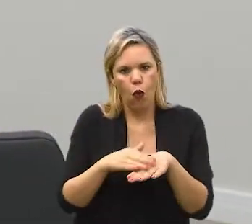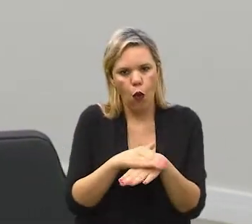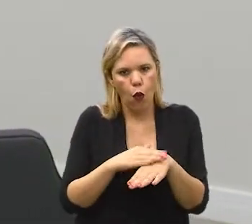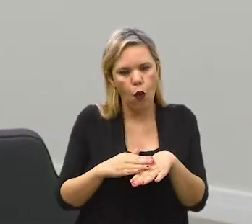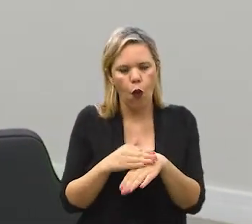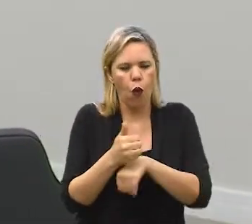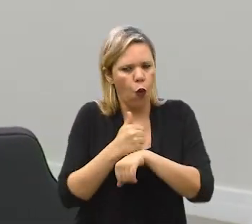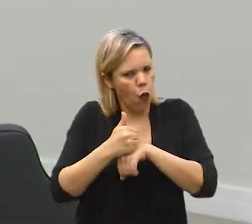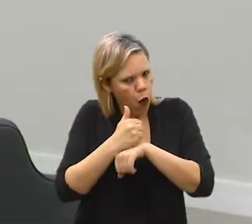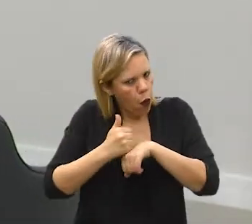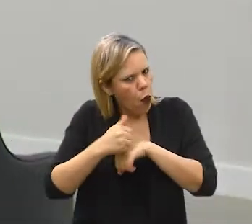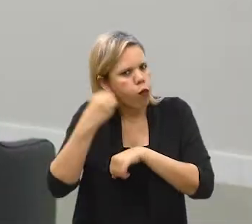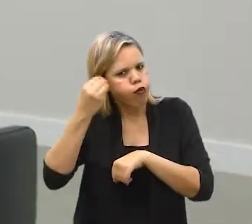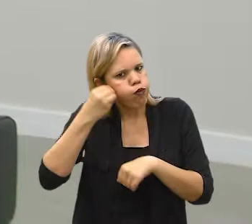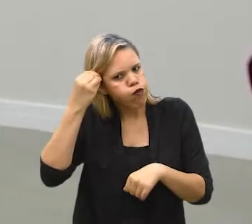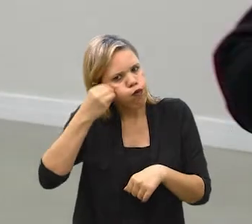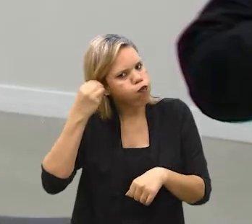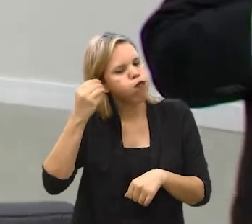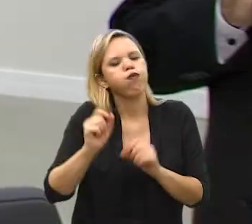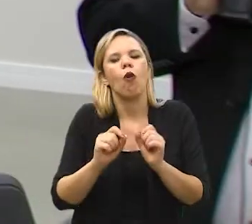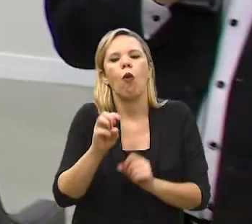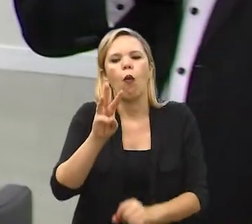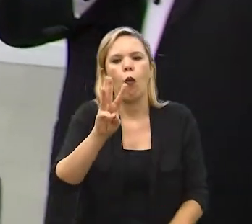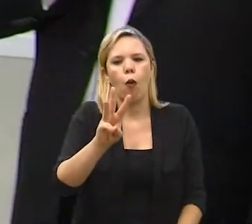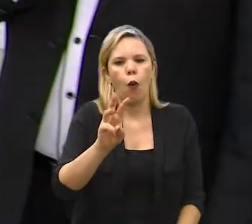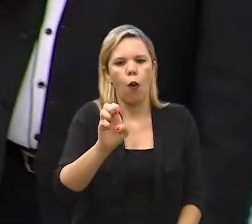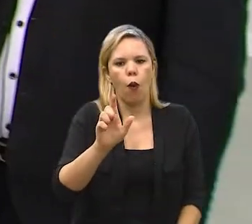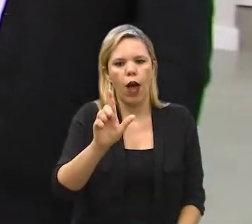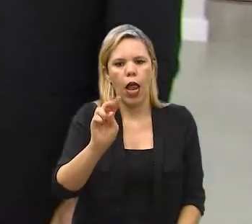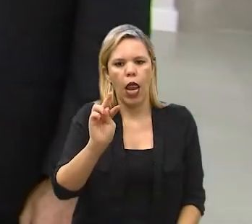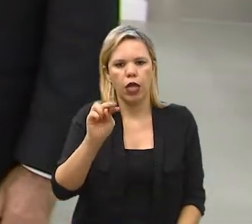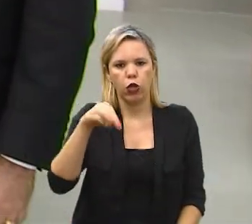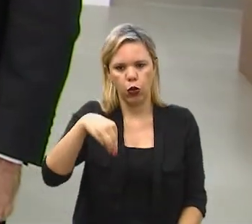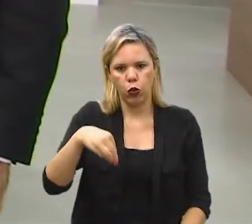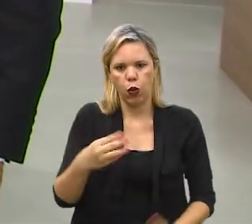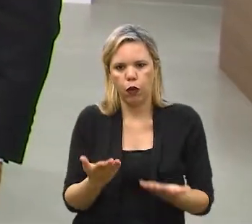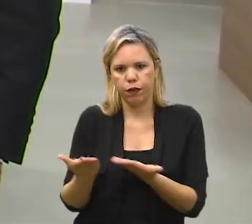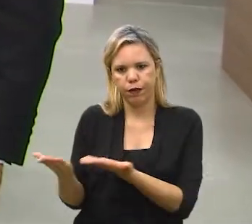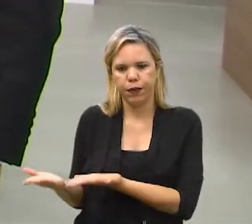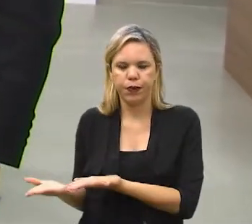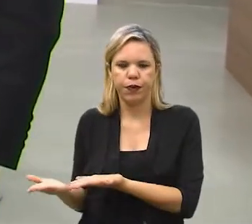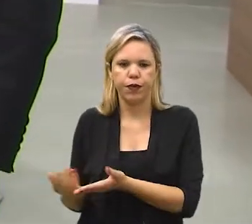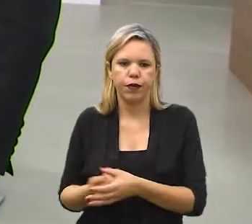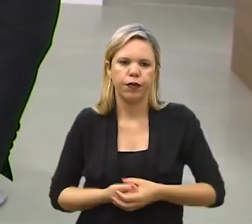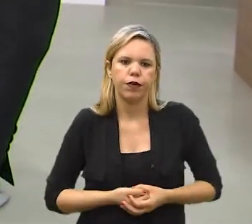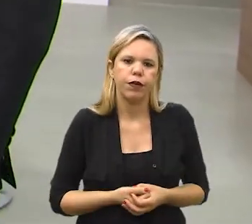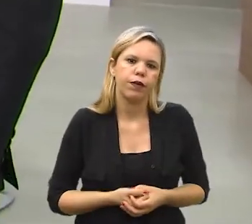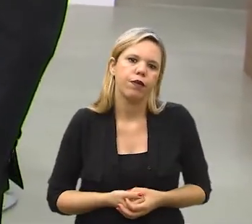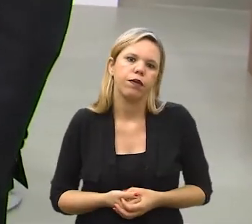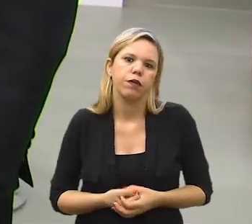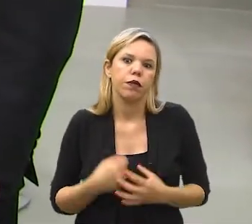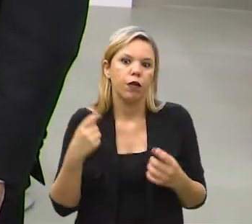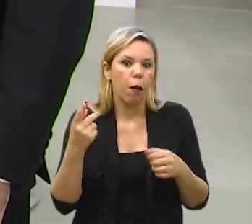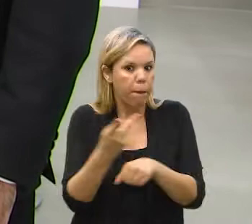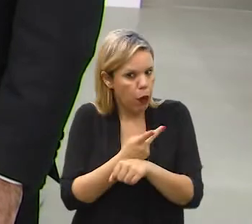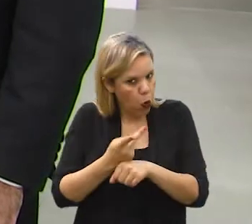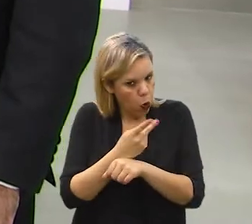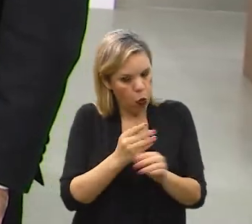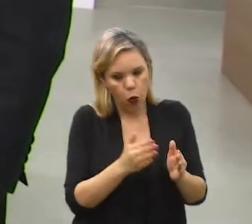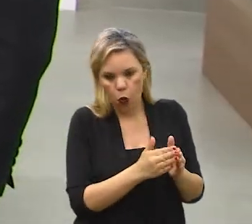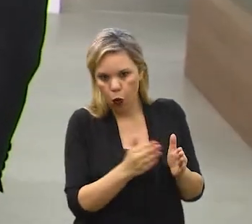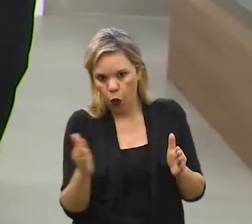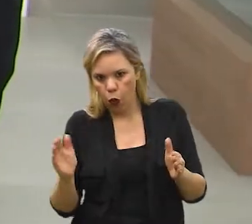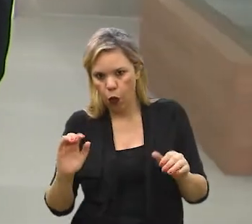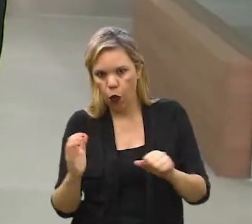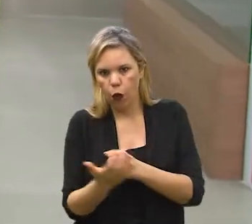um especialista no assunto, que é o Wellington, que está aqui ao meu lado. Wellington, é uma grande procura nesse período de